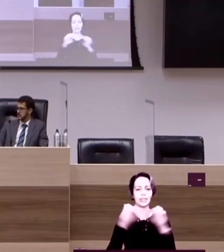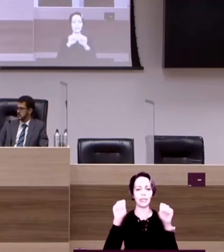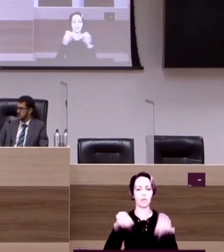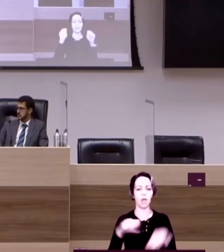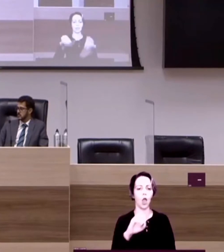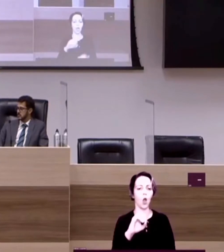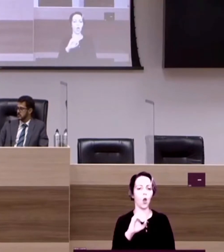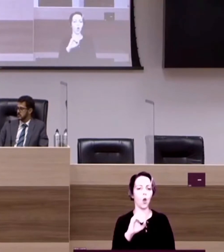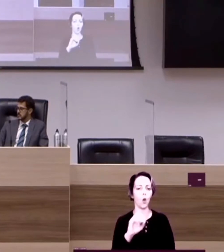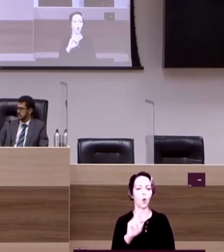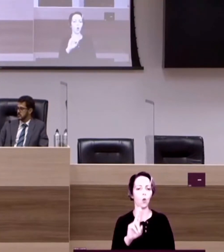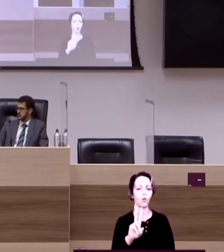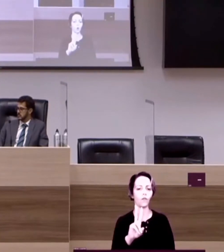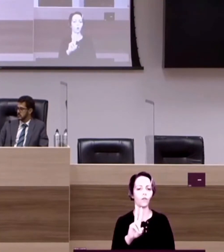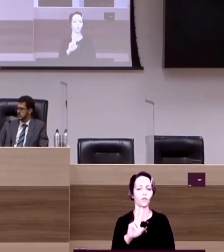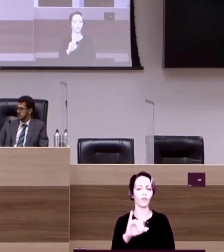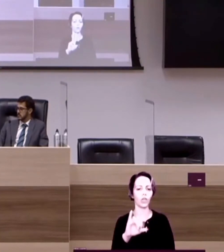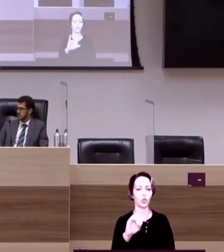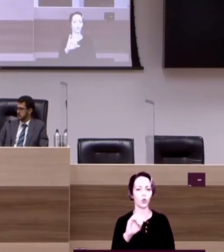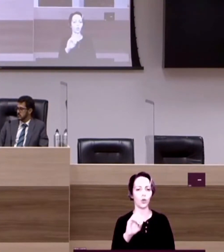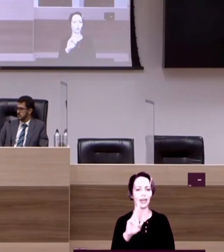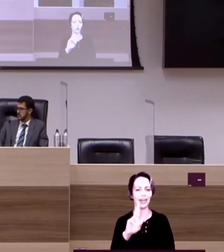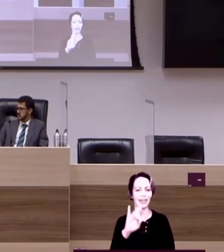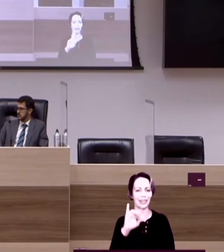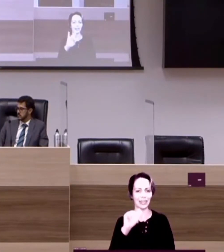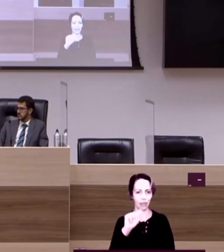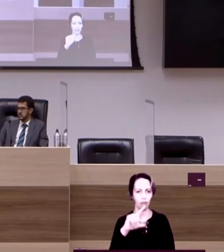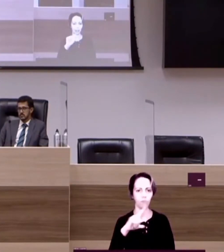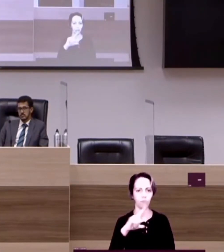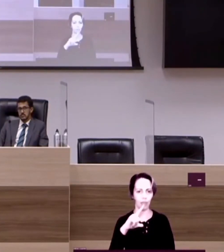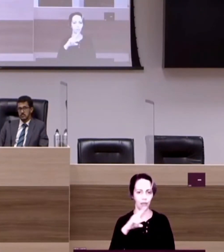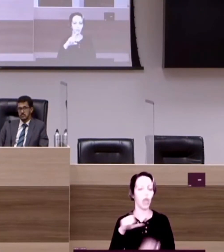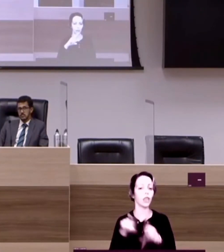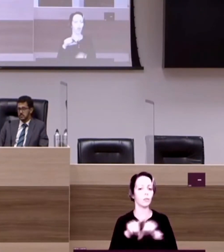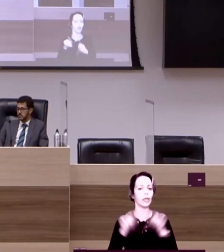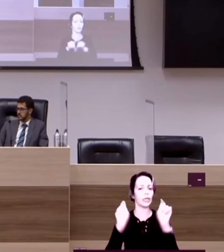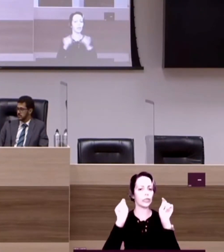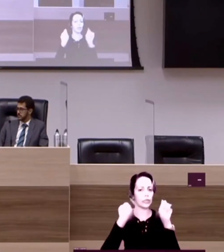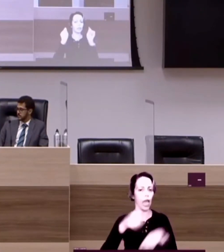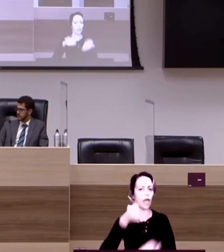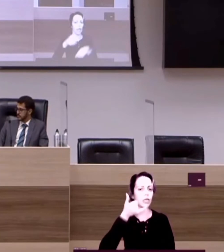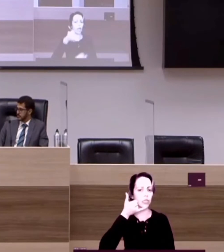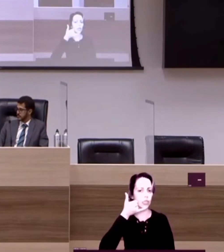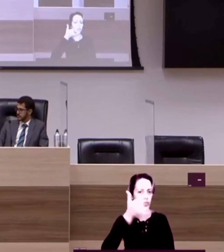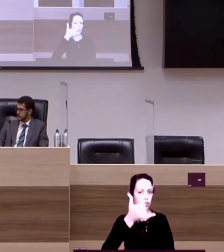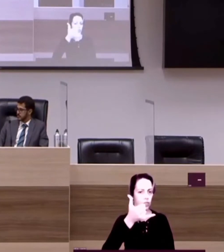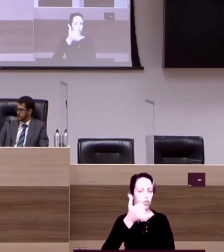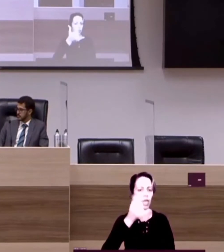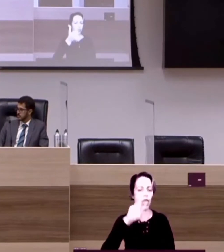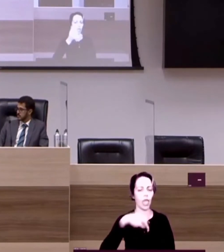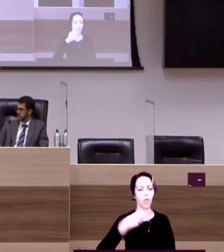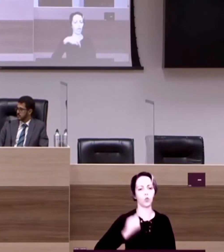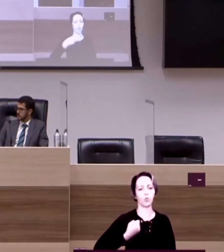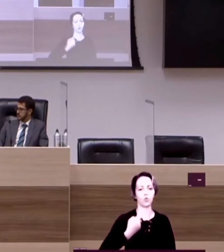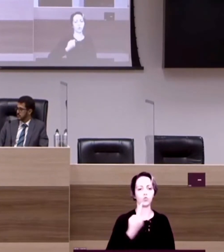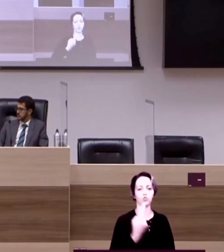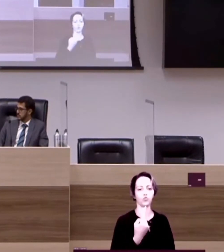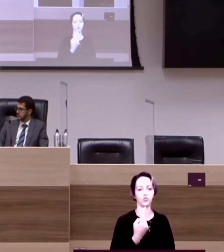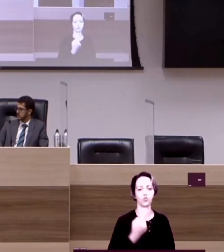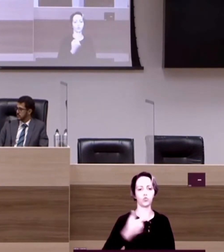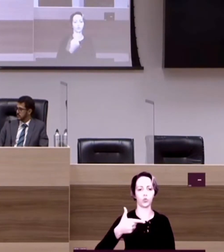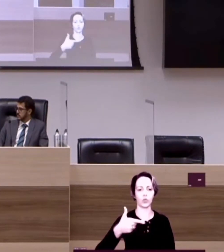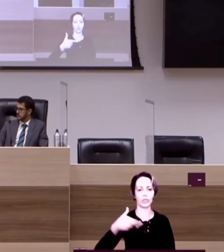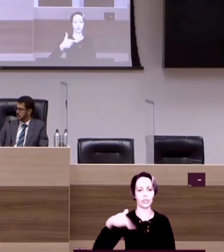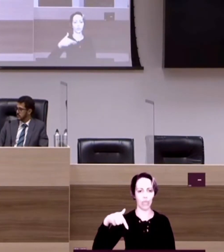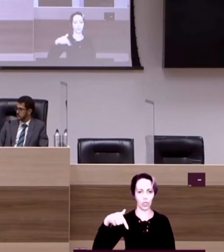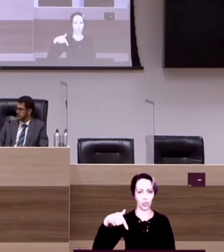Olimpo para ouvidoria se quiser por meio de telefone o telefone 127 Ou se quiser pode ir à sede